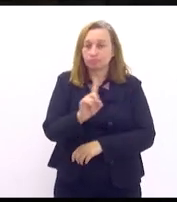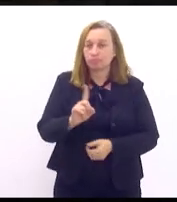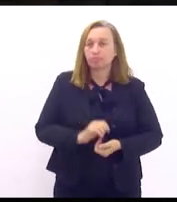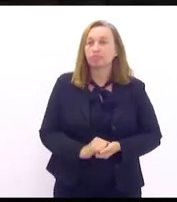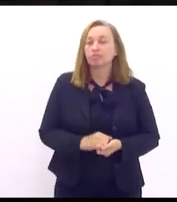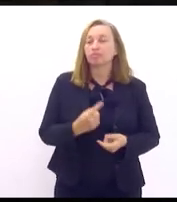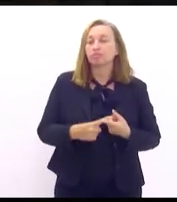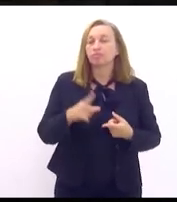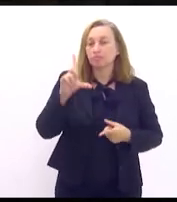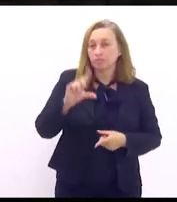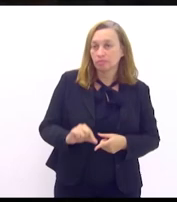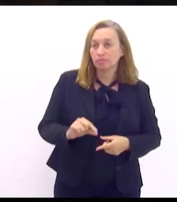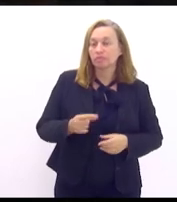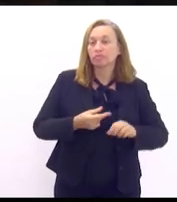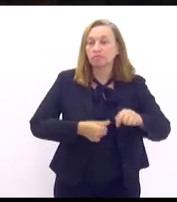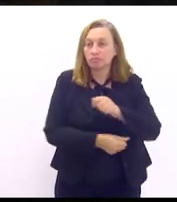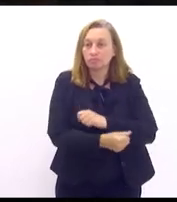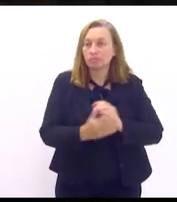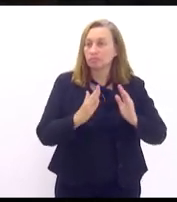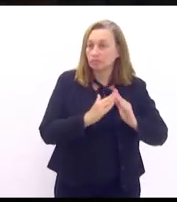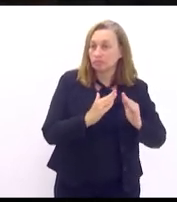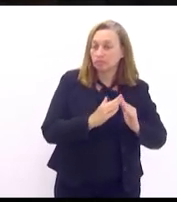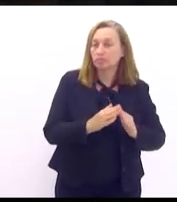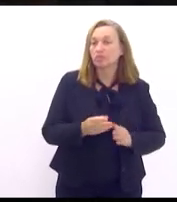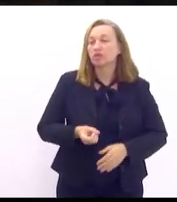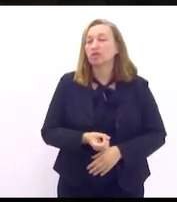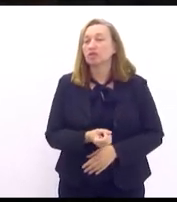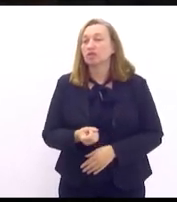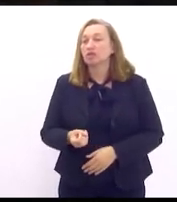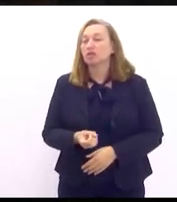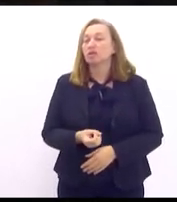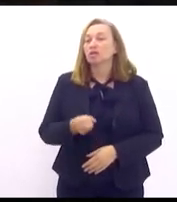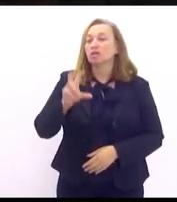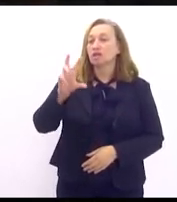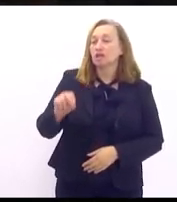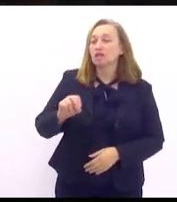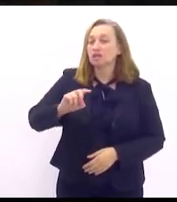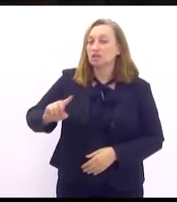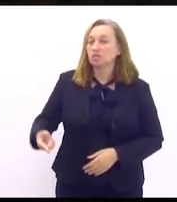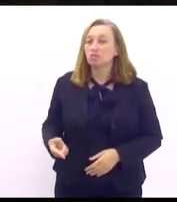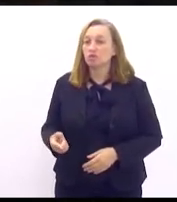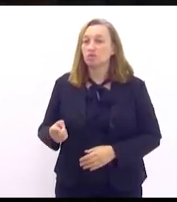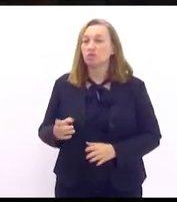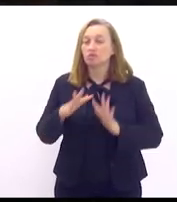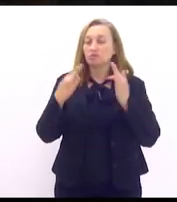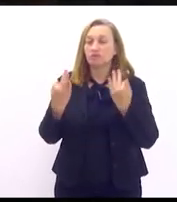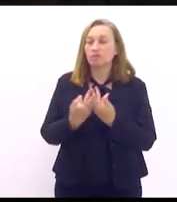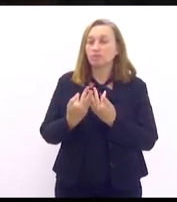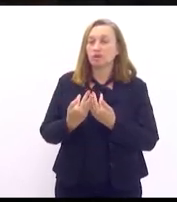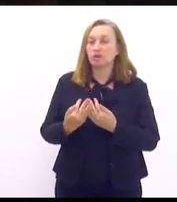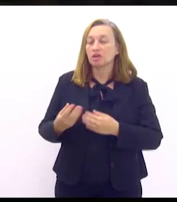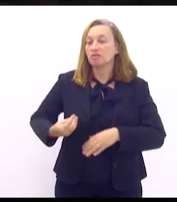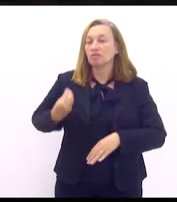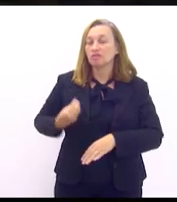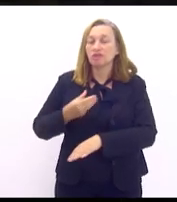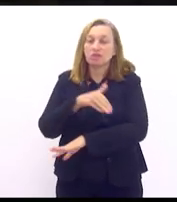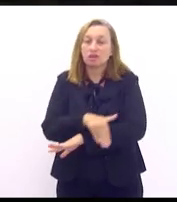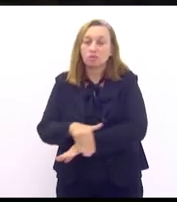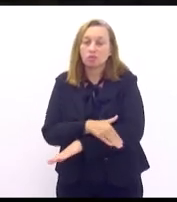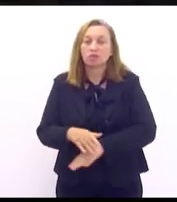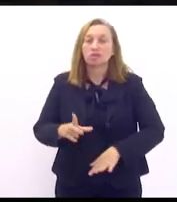Porque diminui o investimento em habitação, enquanto a gente tem 500 mil famílias em déficit habitacional, enquanto a gente